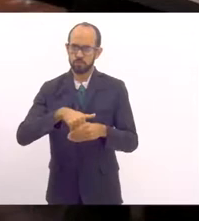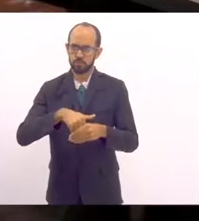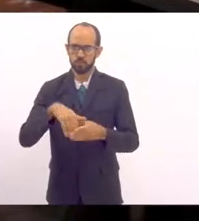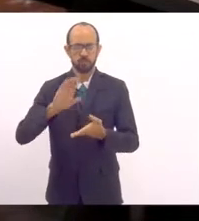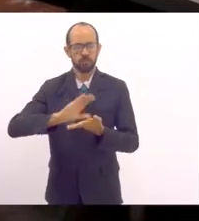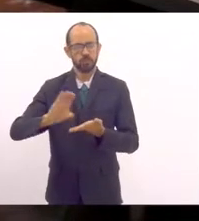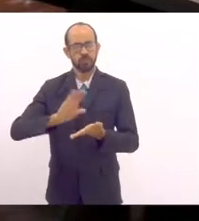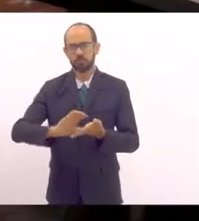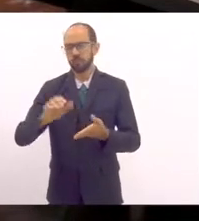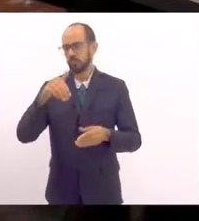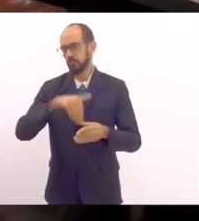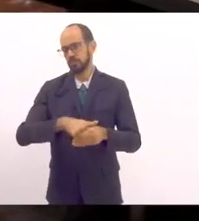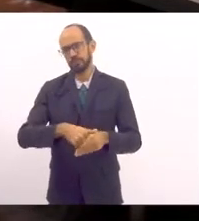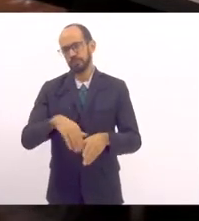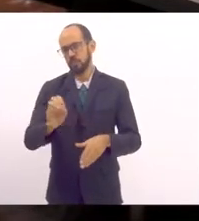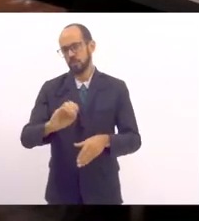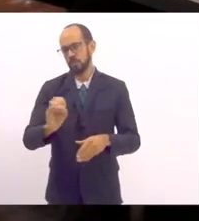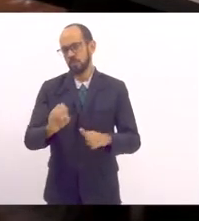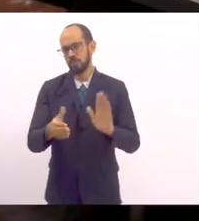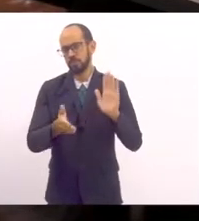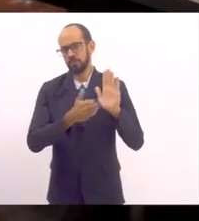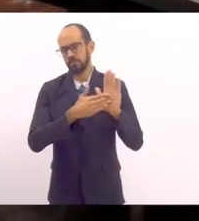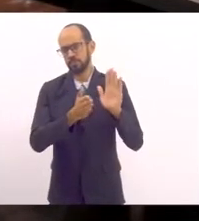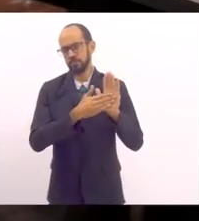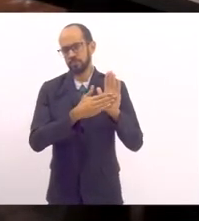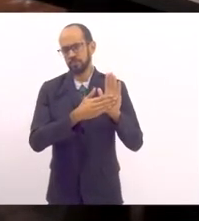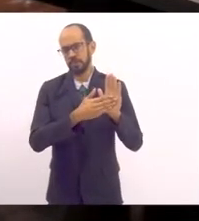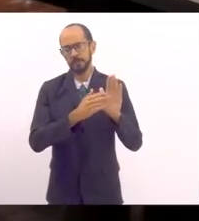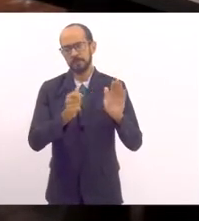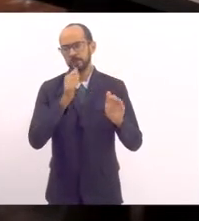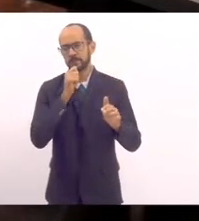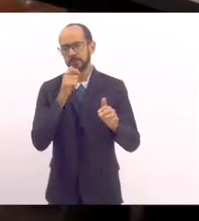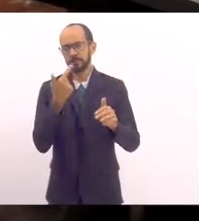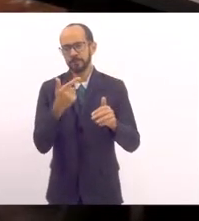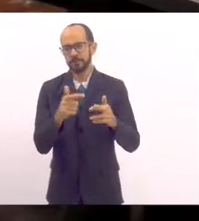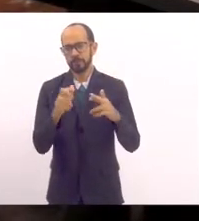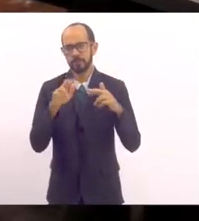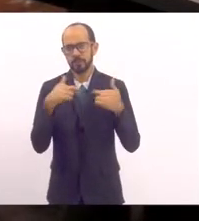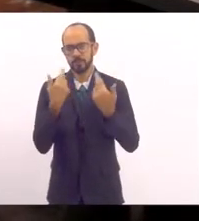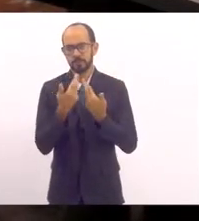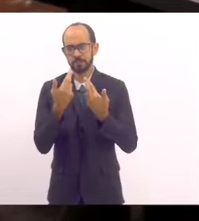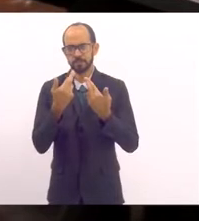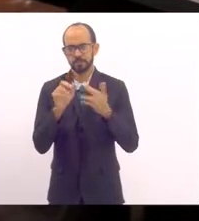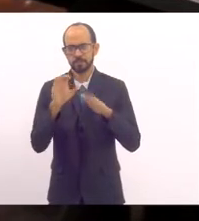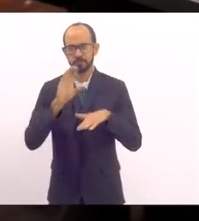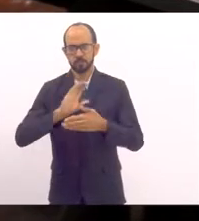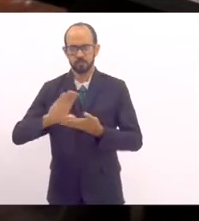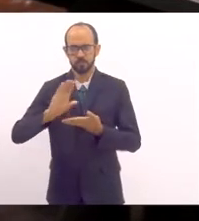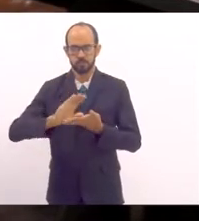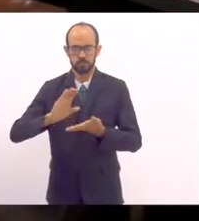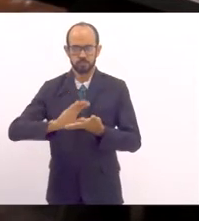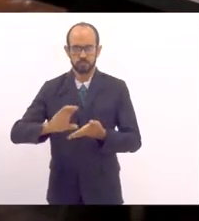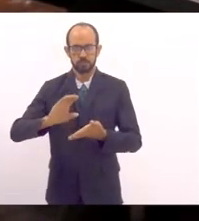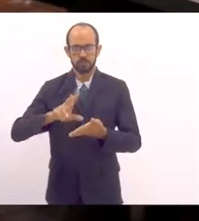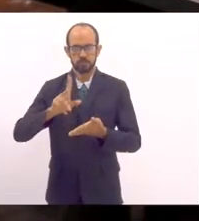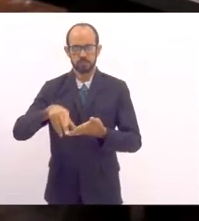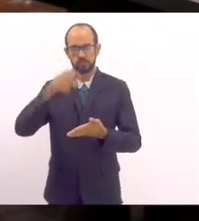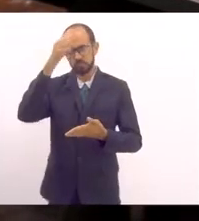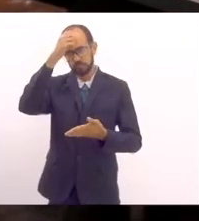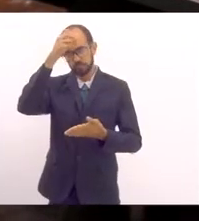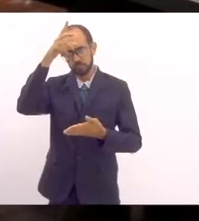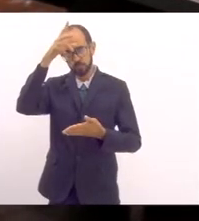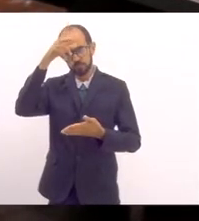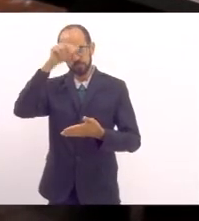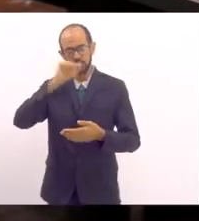nenhuma. A gente não tem ainda essa dinâmica de reunião de Conselho como a gente tem nos Conselhos Municipais. Um